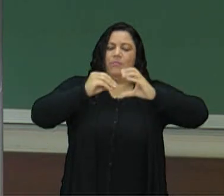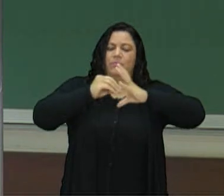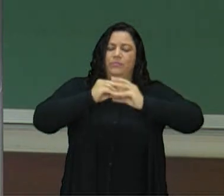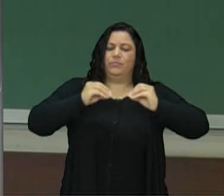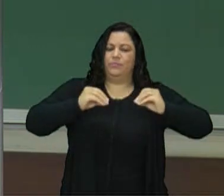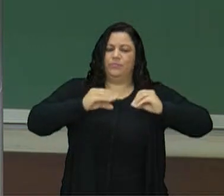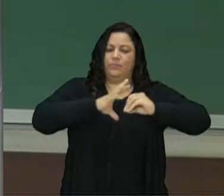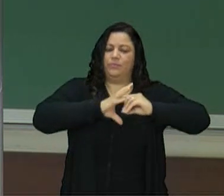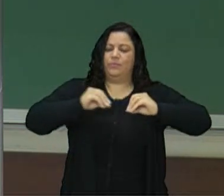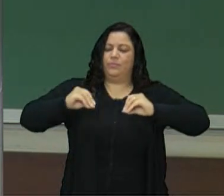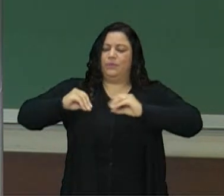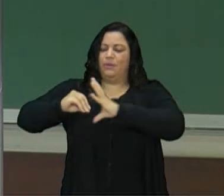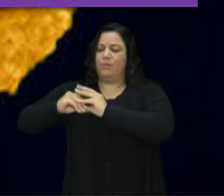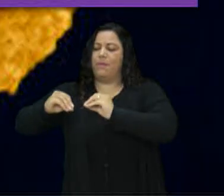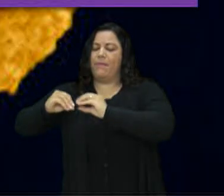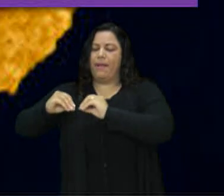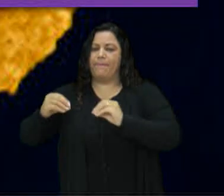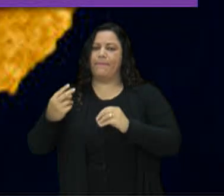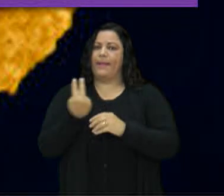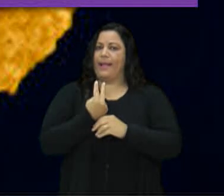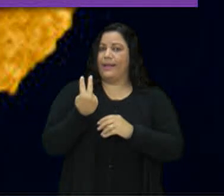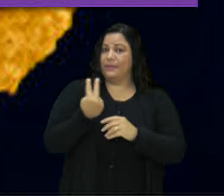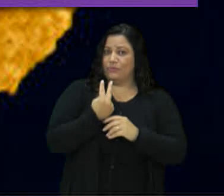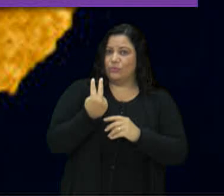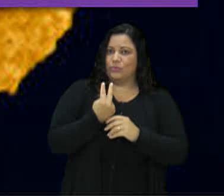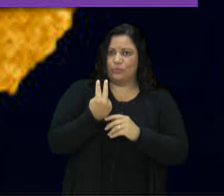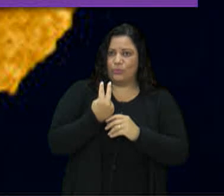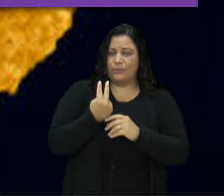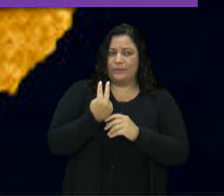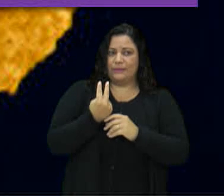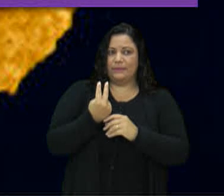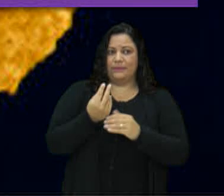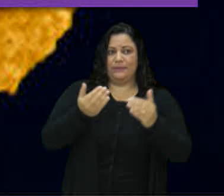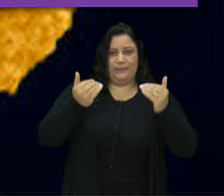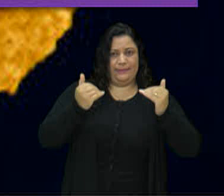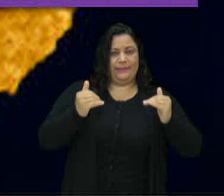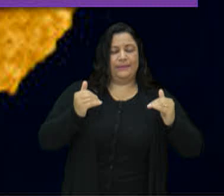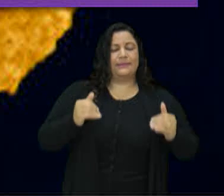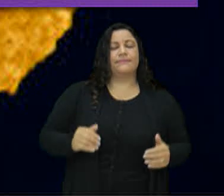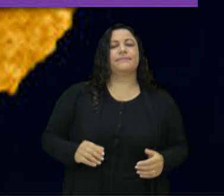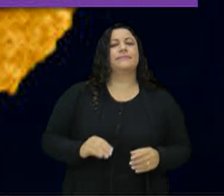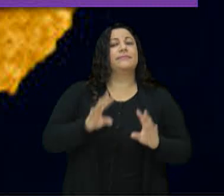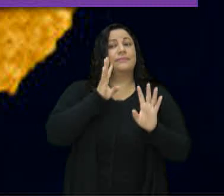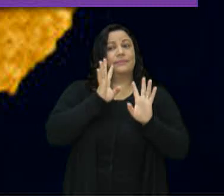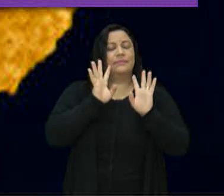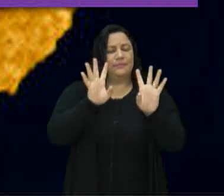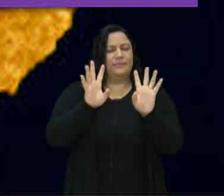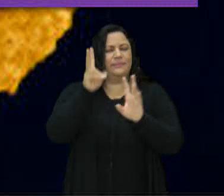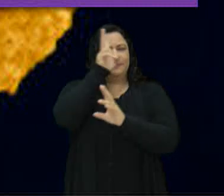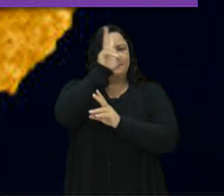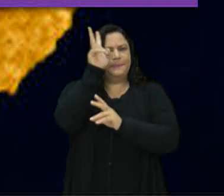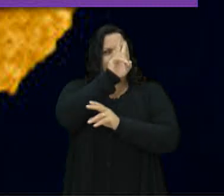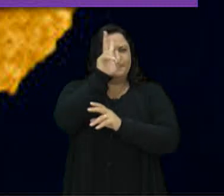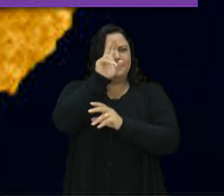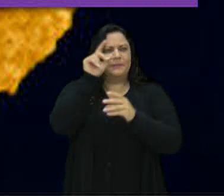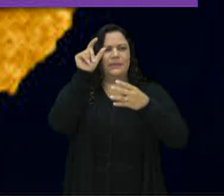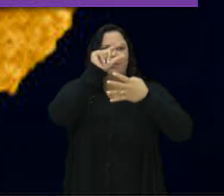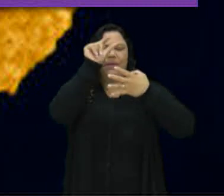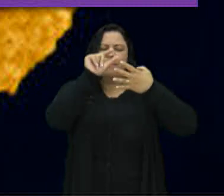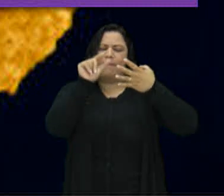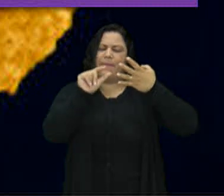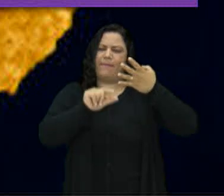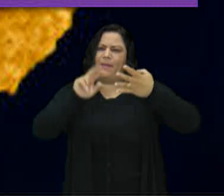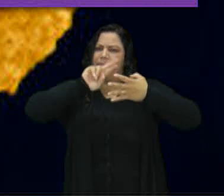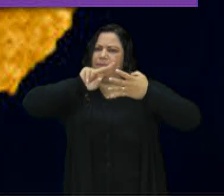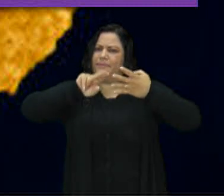2, prófase 2, metáfase 2, anáfase 2, telófase 2. Lembraram? Que bom.